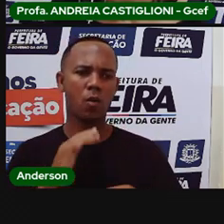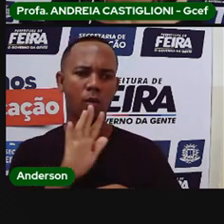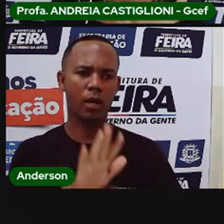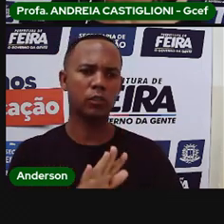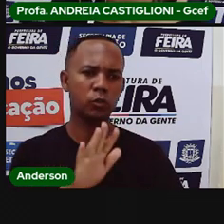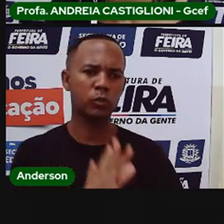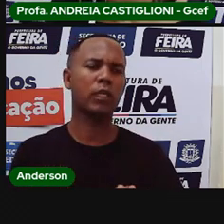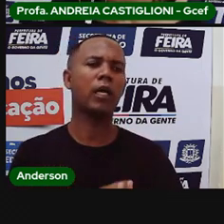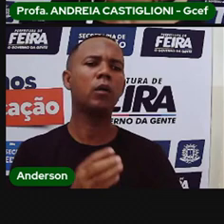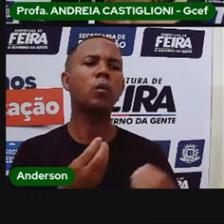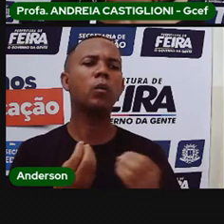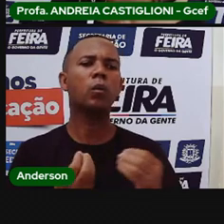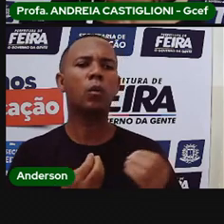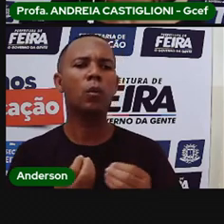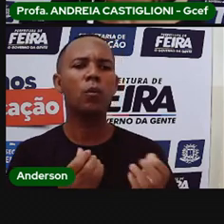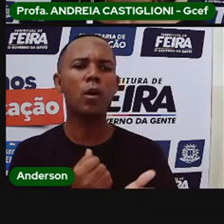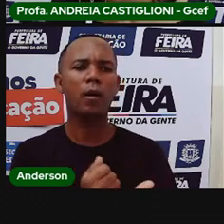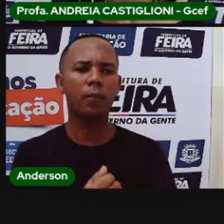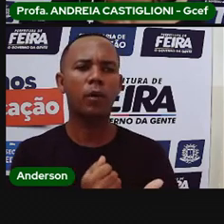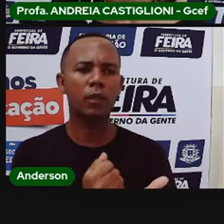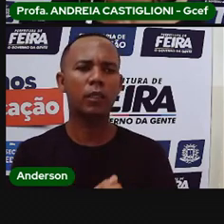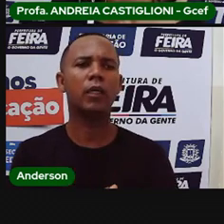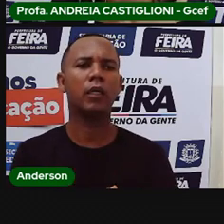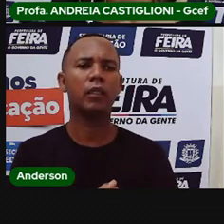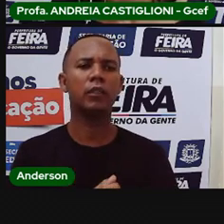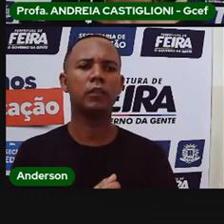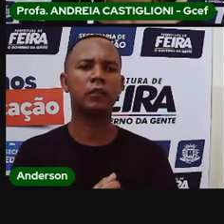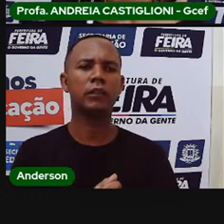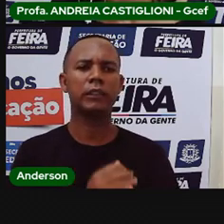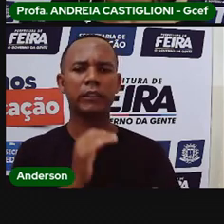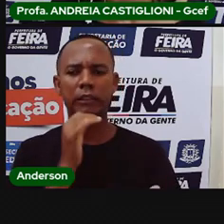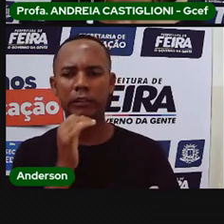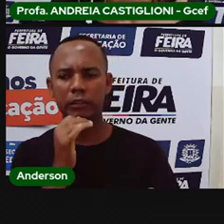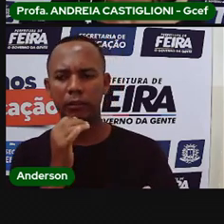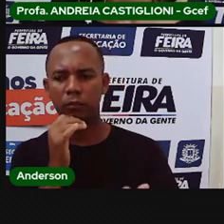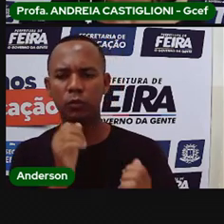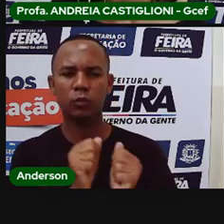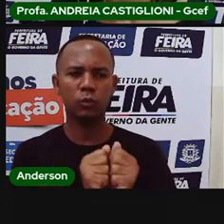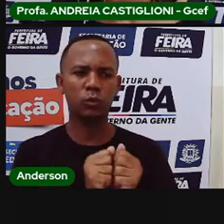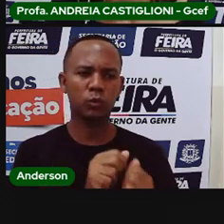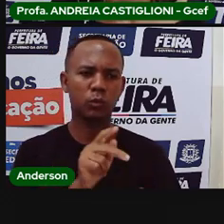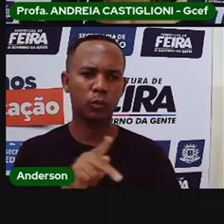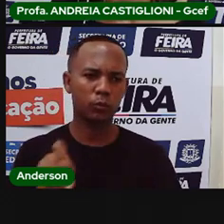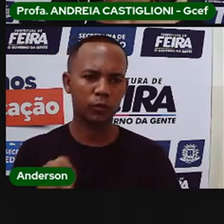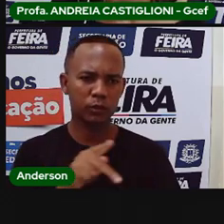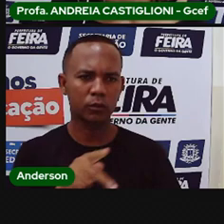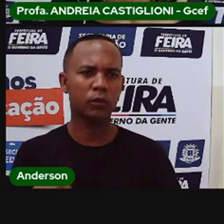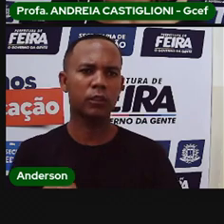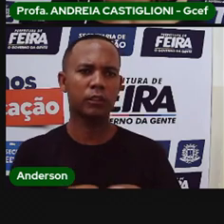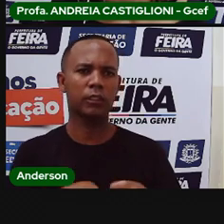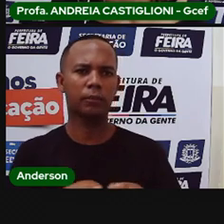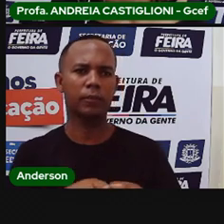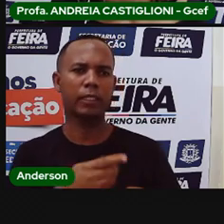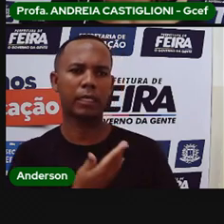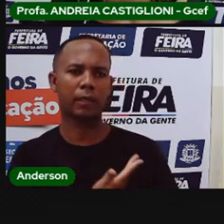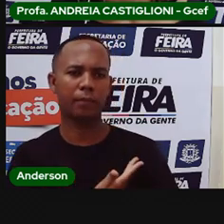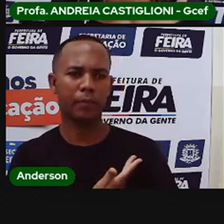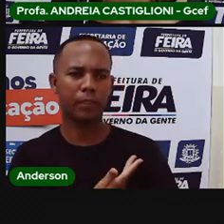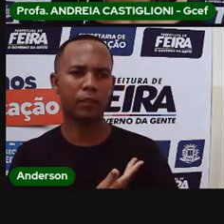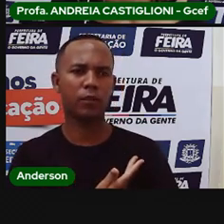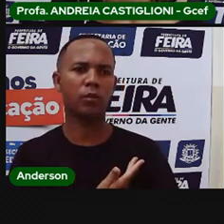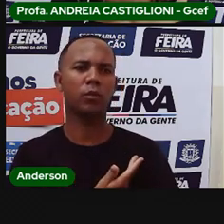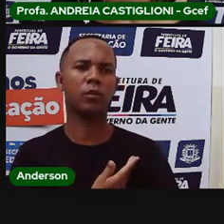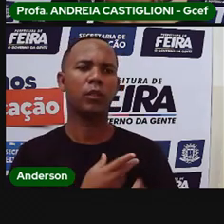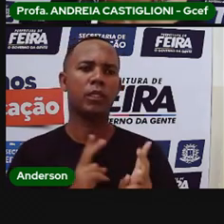melhorar? Né? Você pode estar dividindo isso com o seu professor, com os professores, com os seus colegas, fazendo a